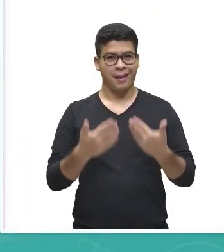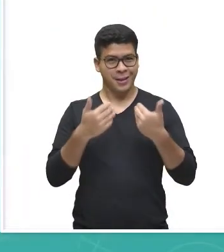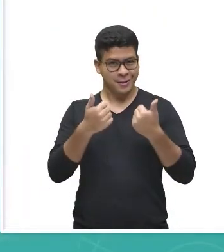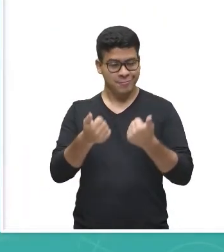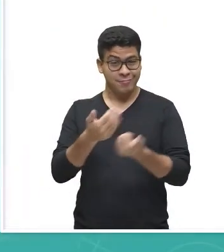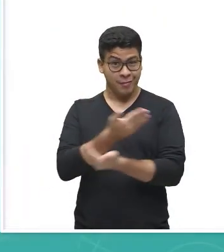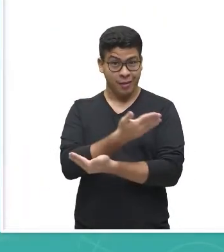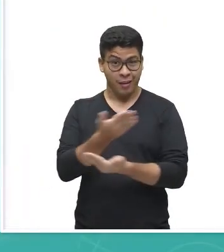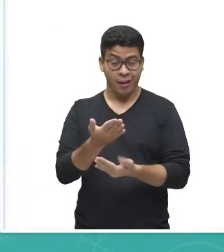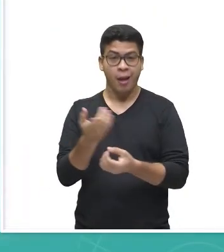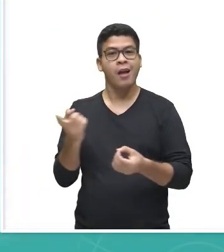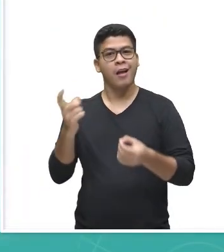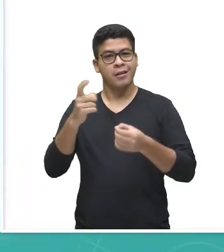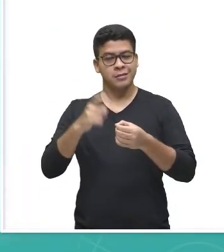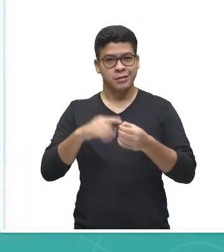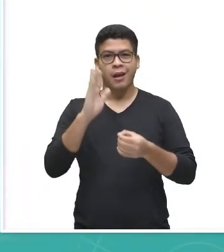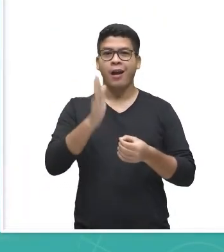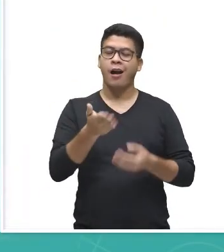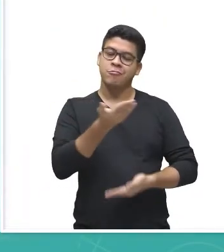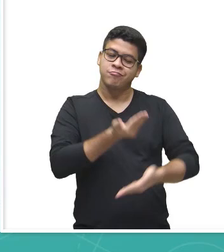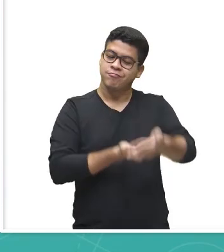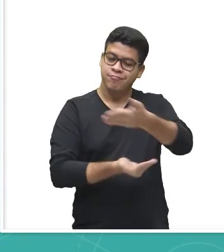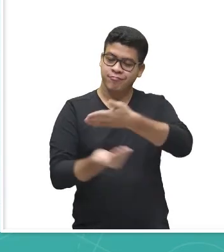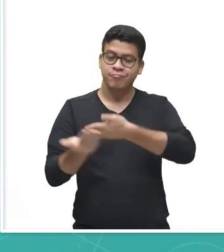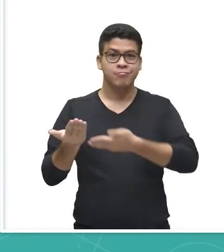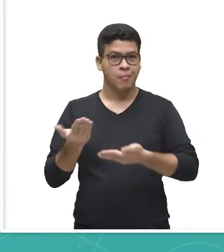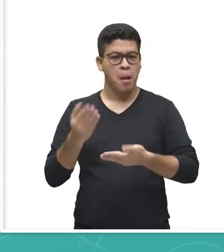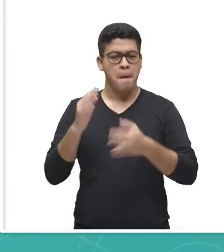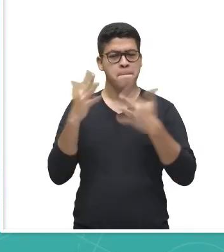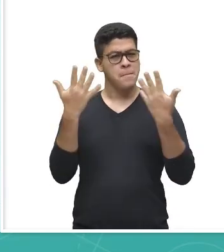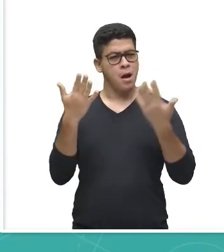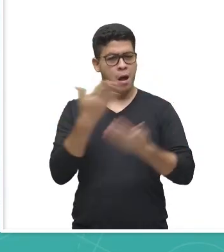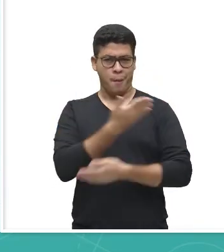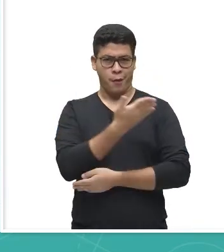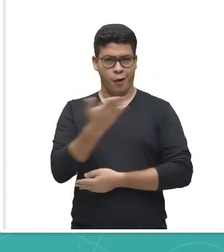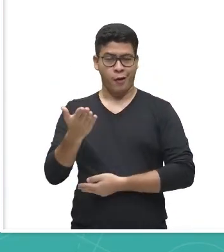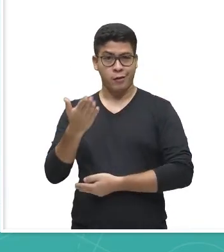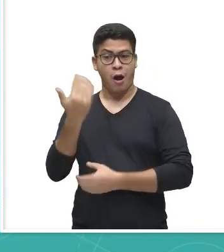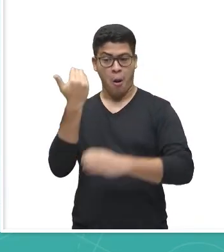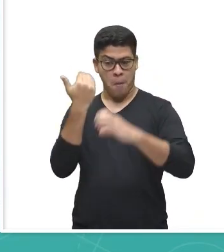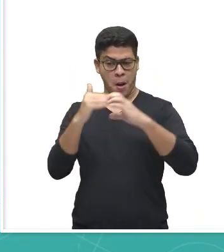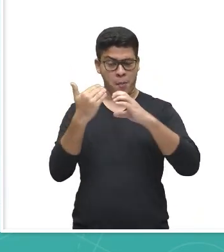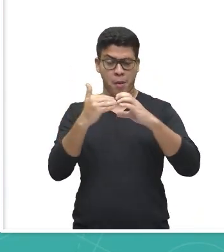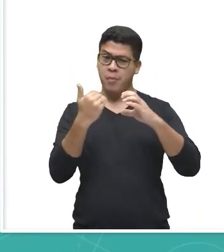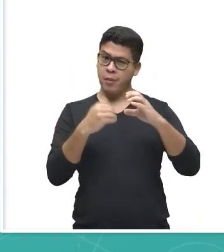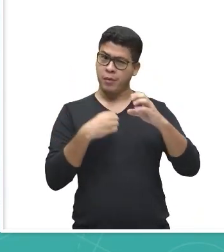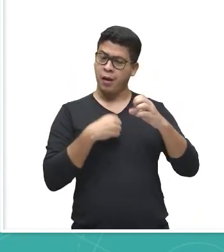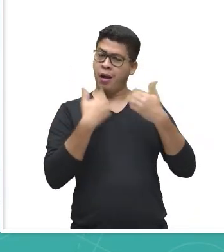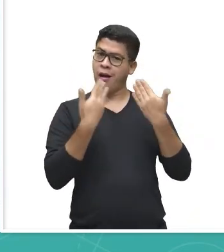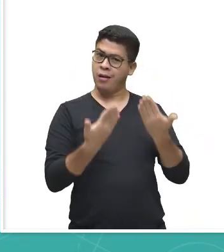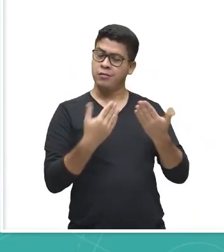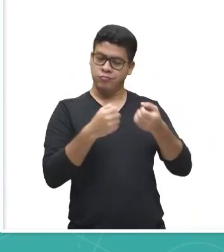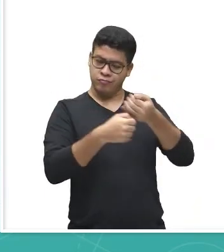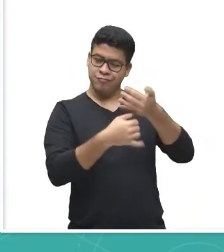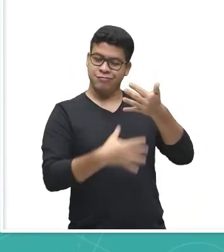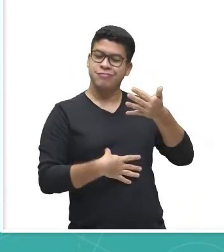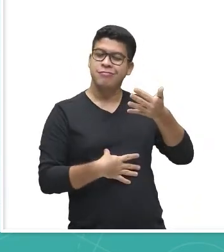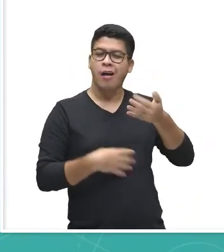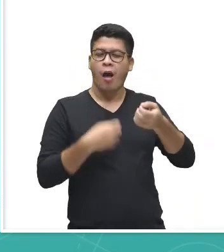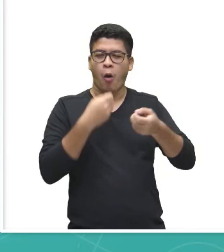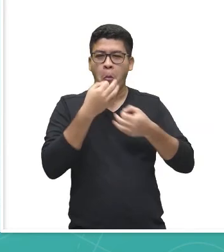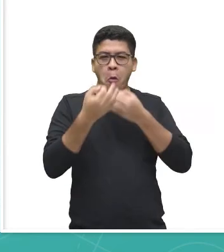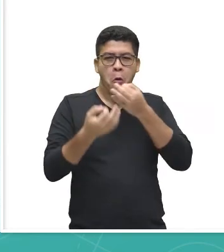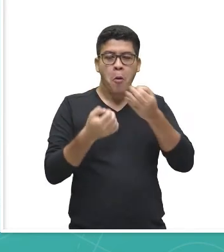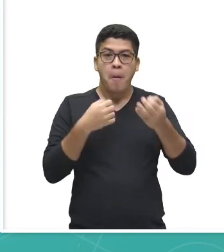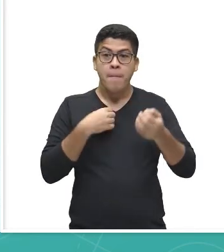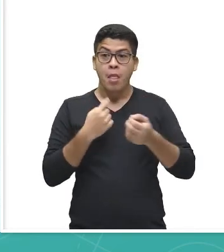bem? Estamos de volta aí para a nossa interatividade. Parabéns aí para todo mundo que mandou sua participação, né, aí no chat, comentando tanto a primeira